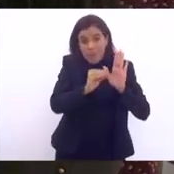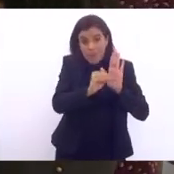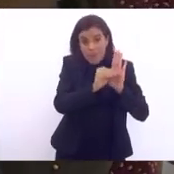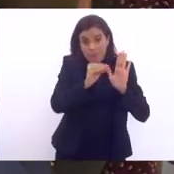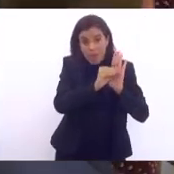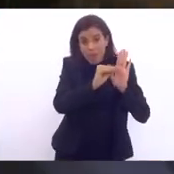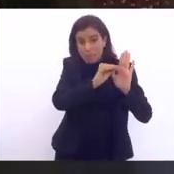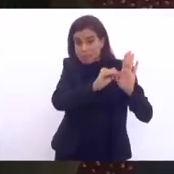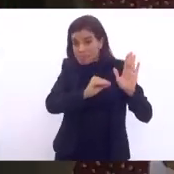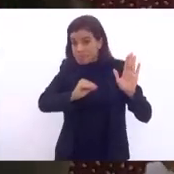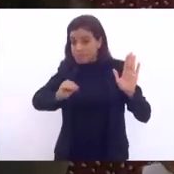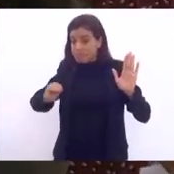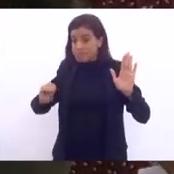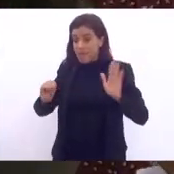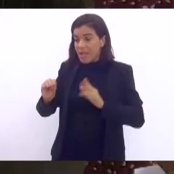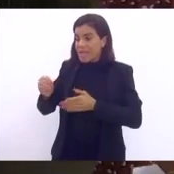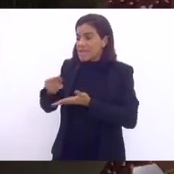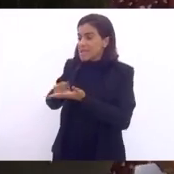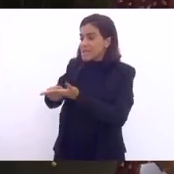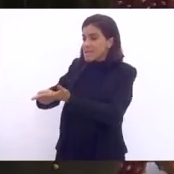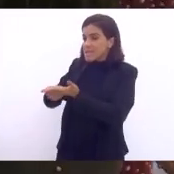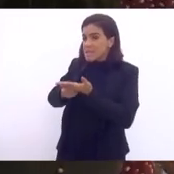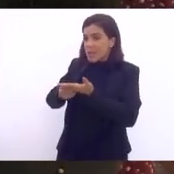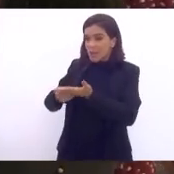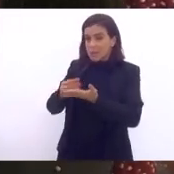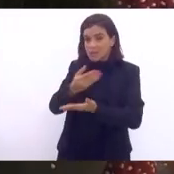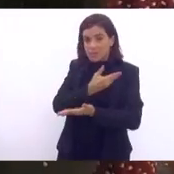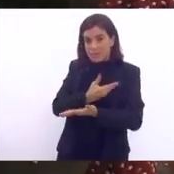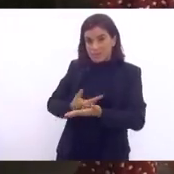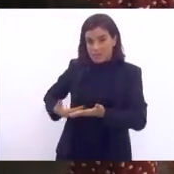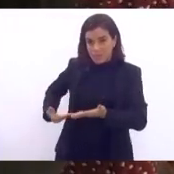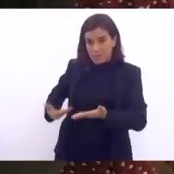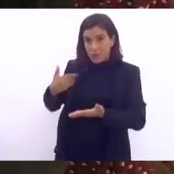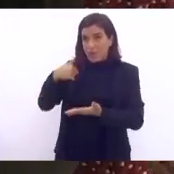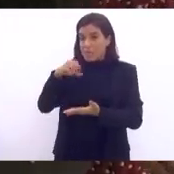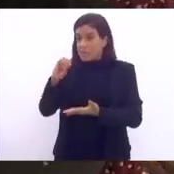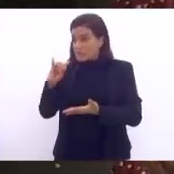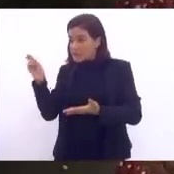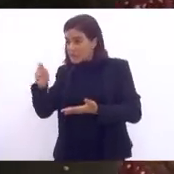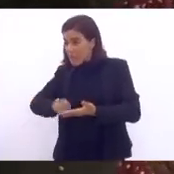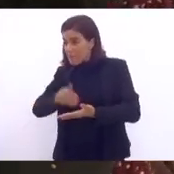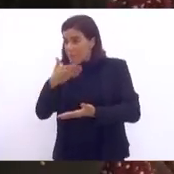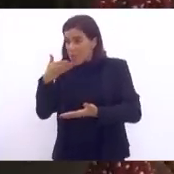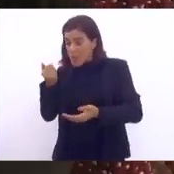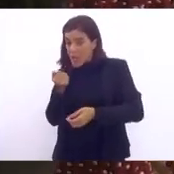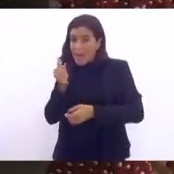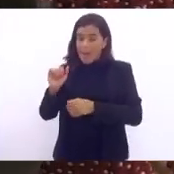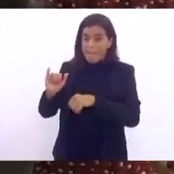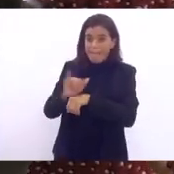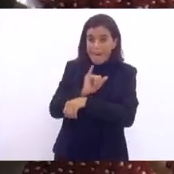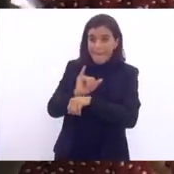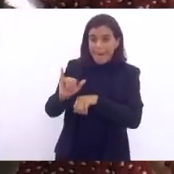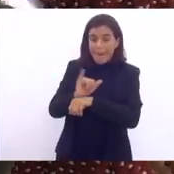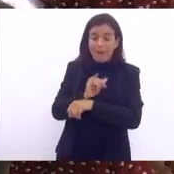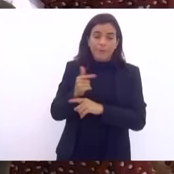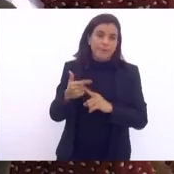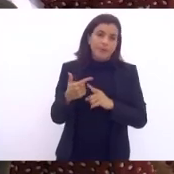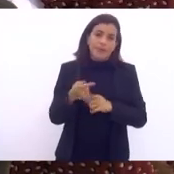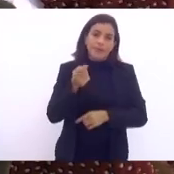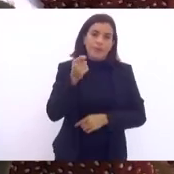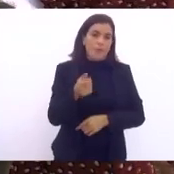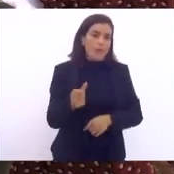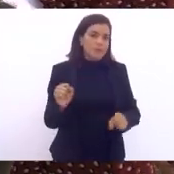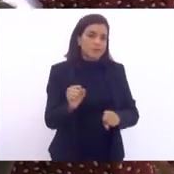negociava lá com o governo, ver se foi esquecimento, se pode melhorar ou não melhorar, porque fica quase impossível nesse ambiente, apesar de todo mundo